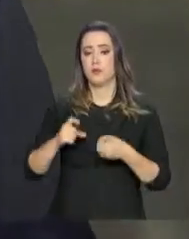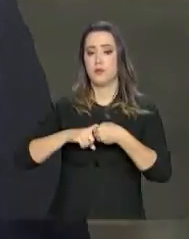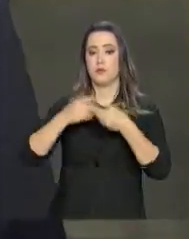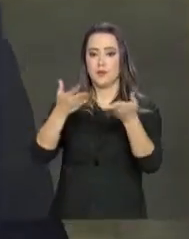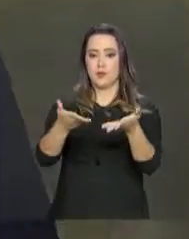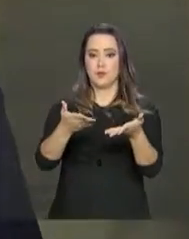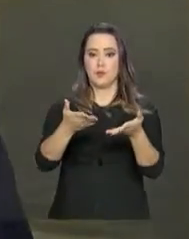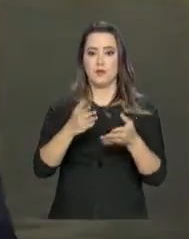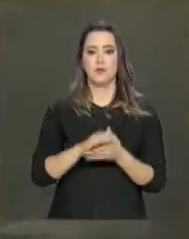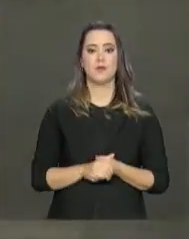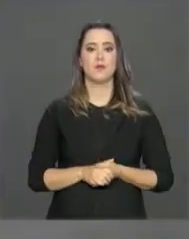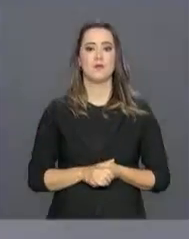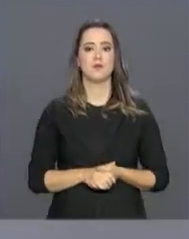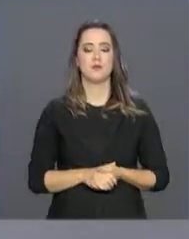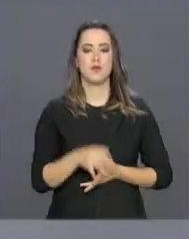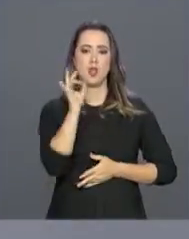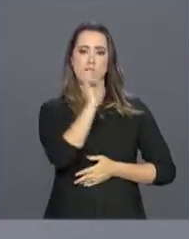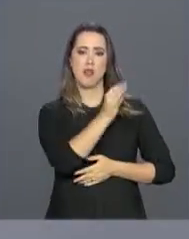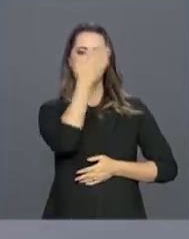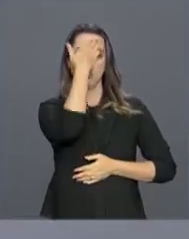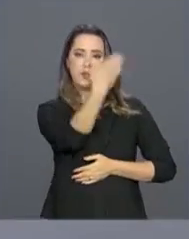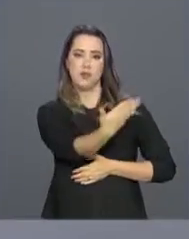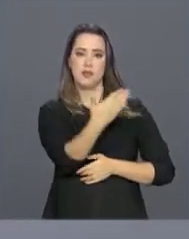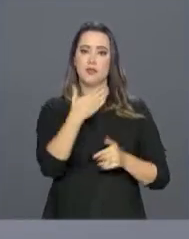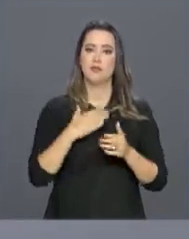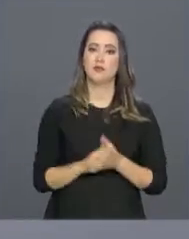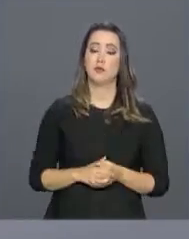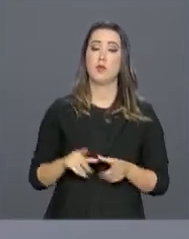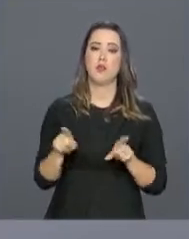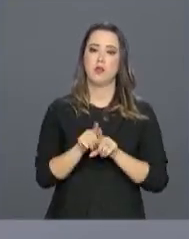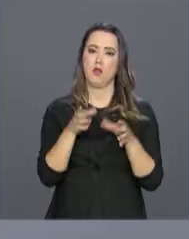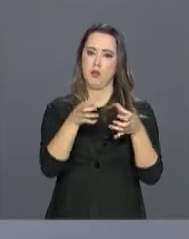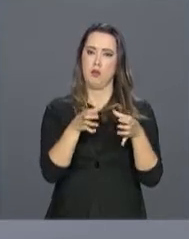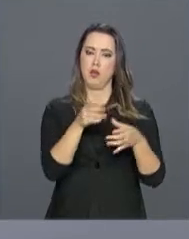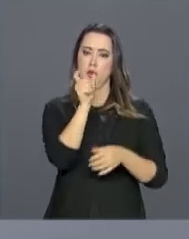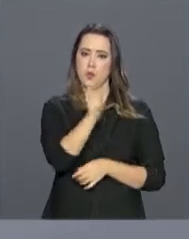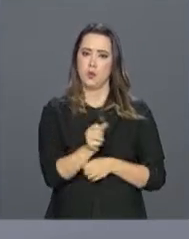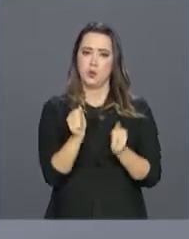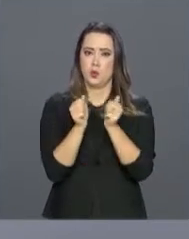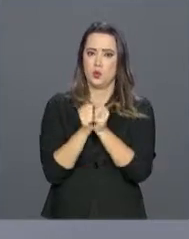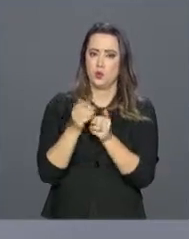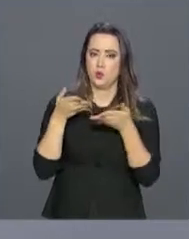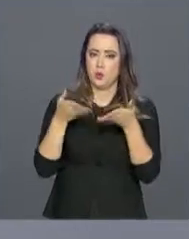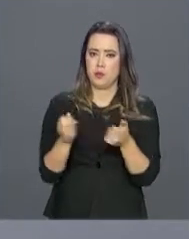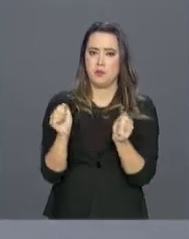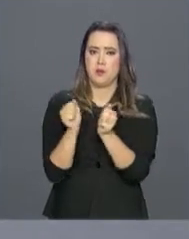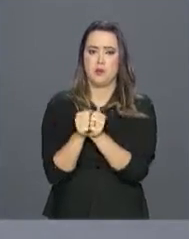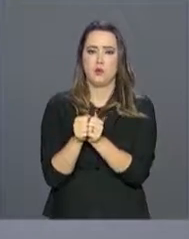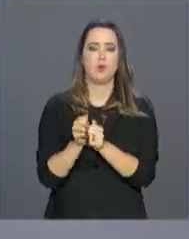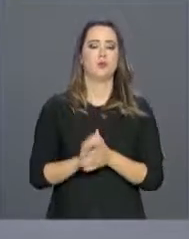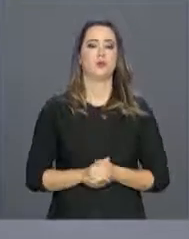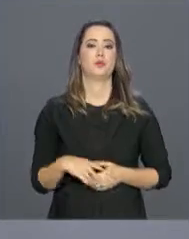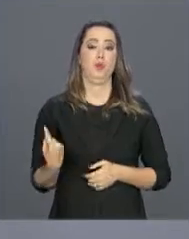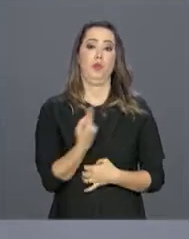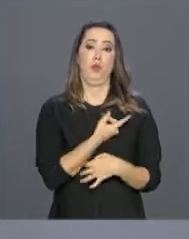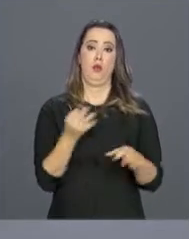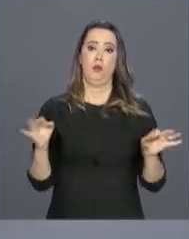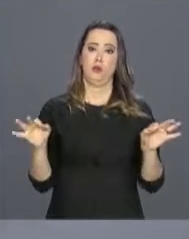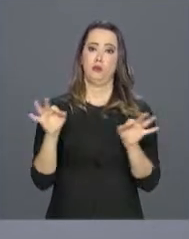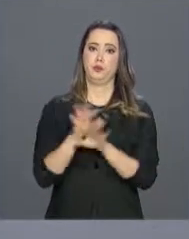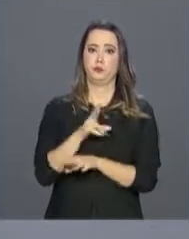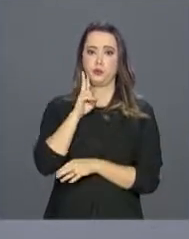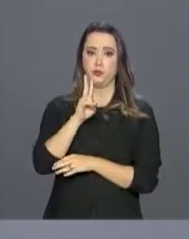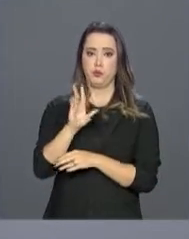com você no estúdio roberto está certo paulo muito obrigado a você e também ao secretário pela participação aqui conosco e nós ficamos por aqui